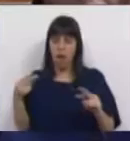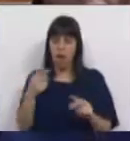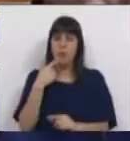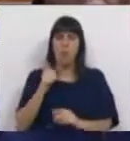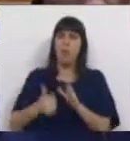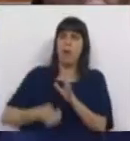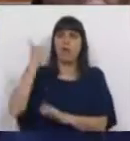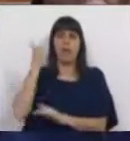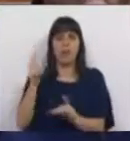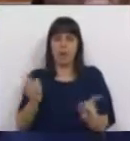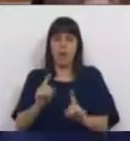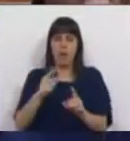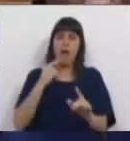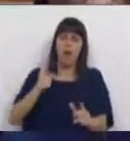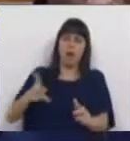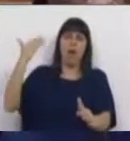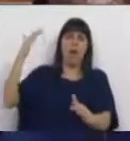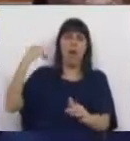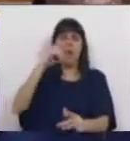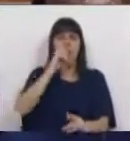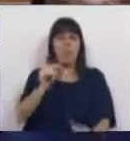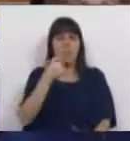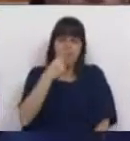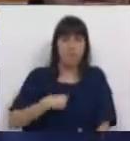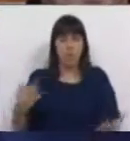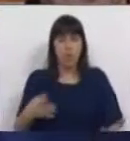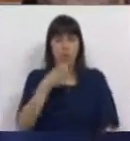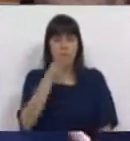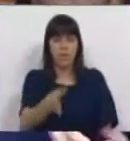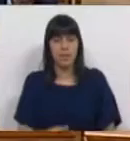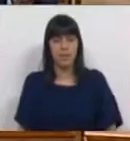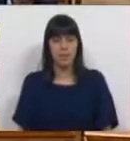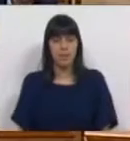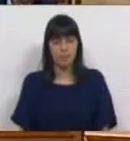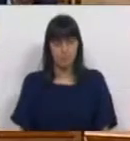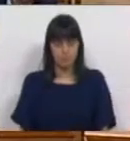pode vencer onde há décadas Salazar falhou. Disse. Obrigado.